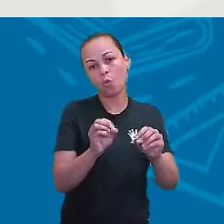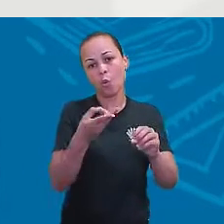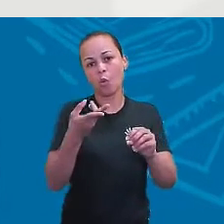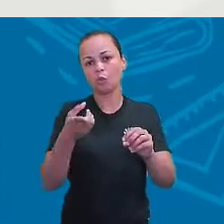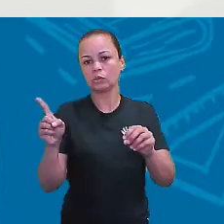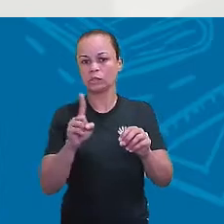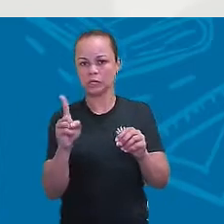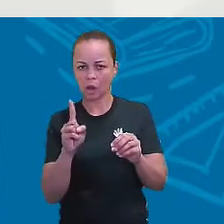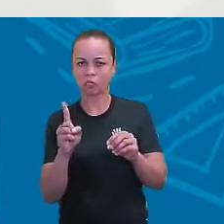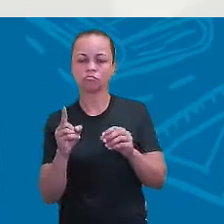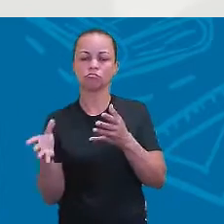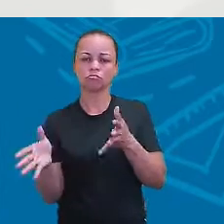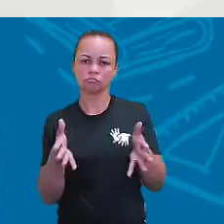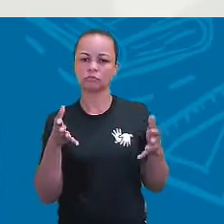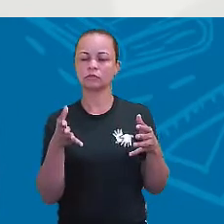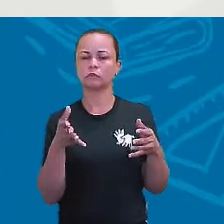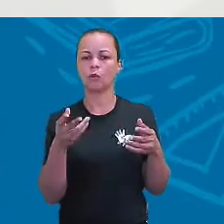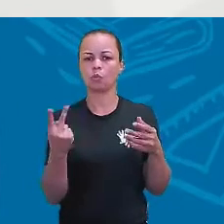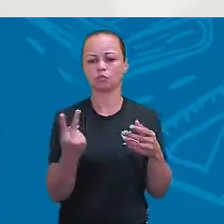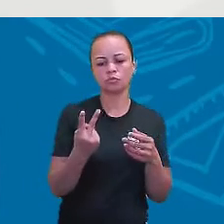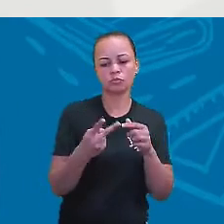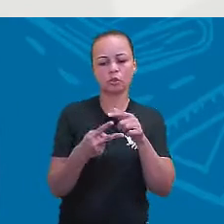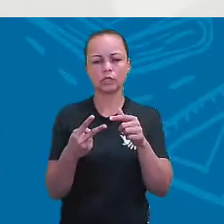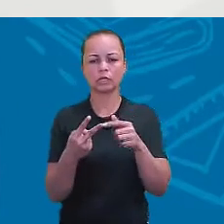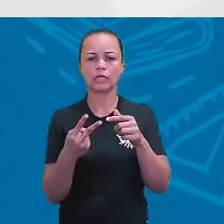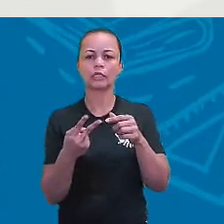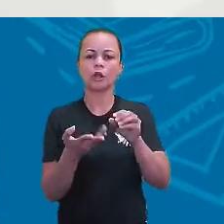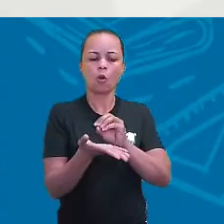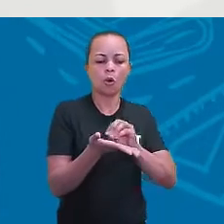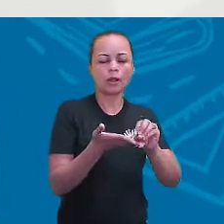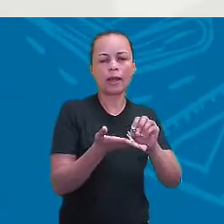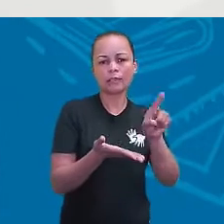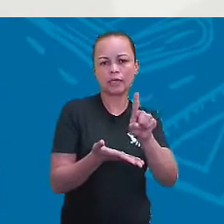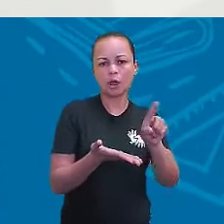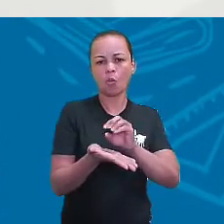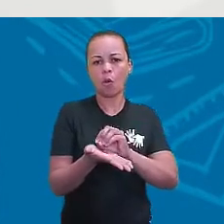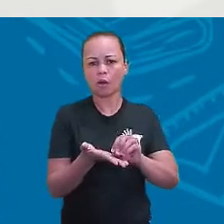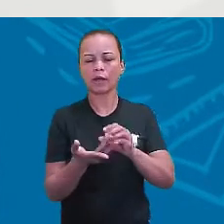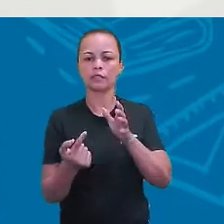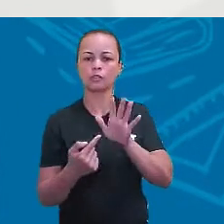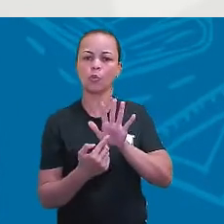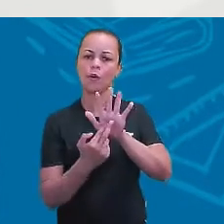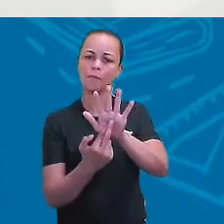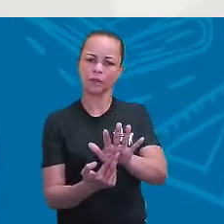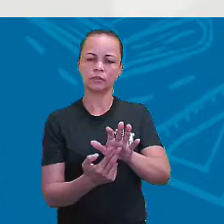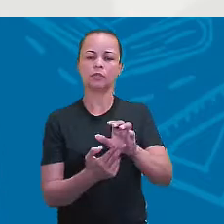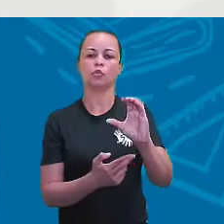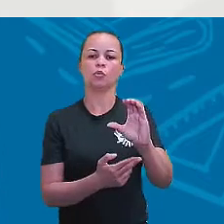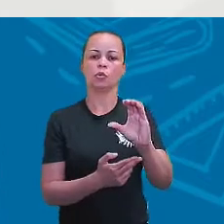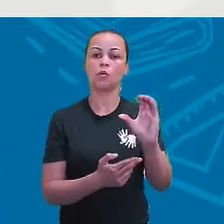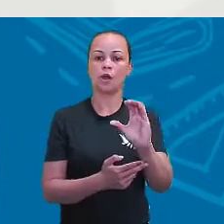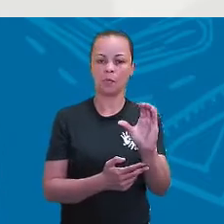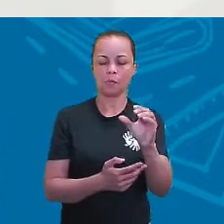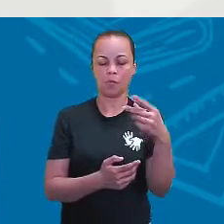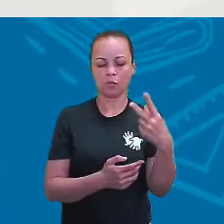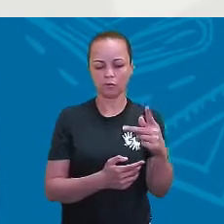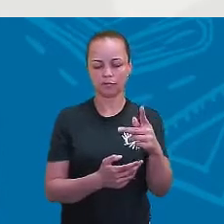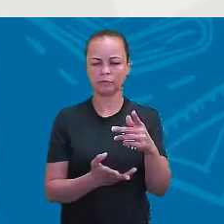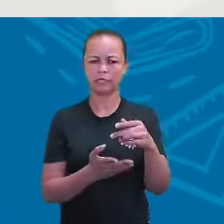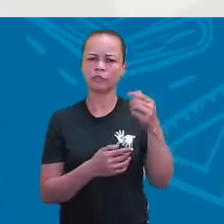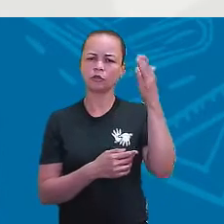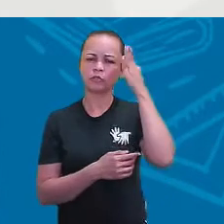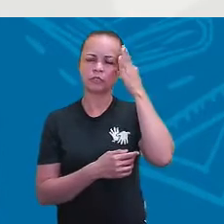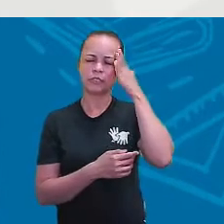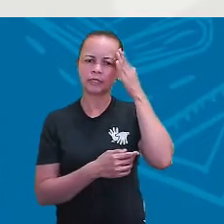inorgânico. Então, eu posso dizer que dentro da perspectiva orgânica e inorgânica, o carbono está presente. Se você compreendeu isso, você está nesse momento saindo daqui do